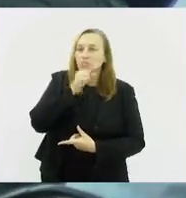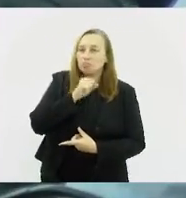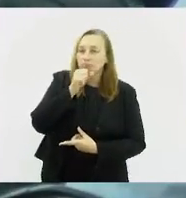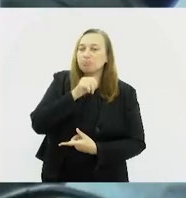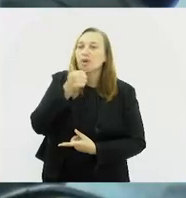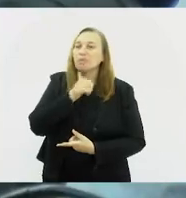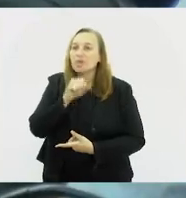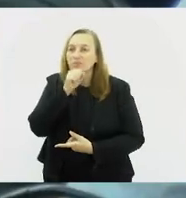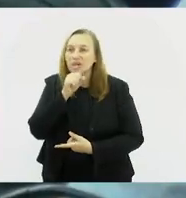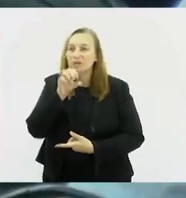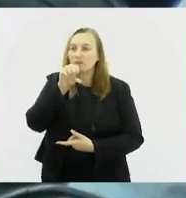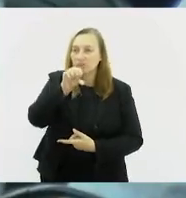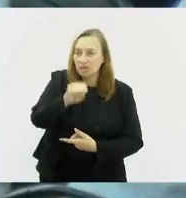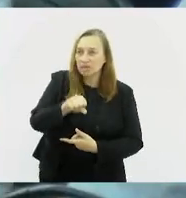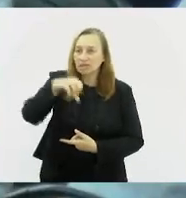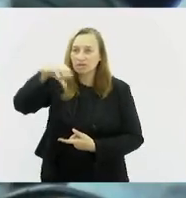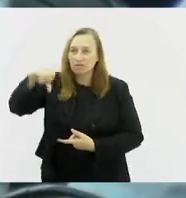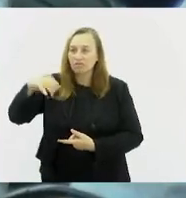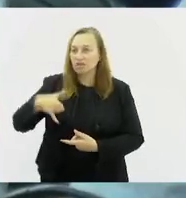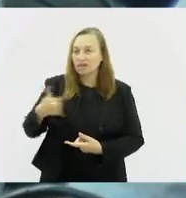89.